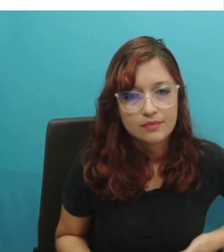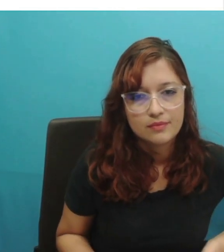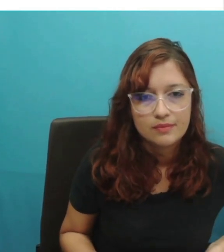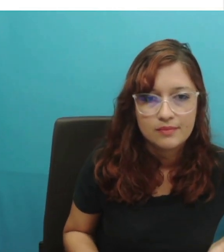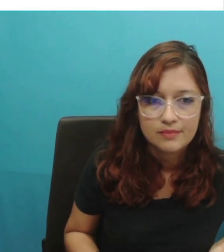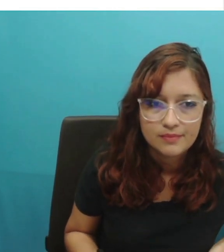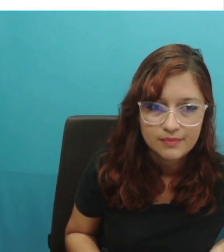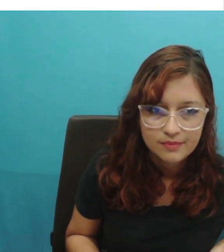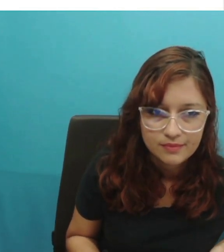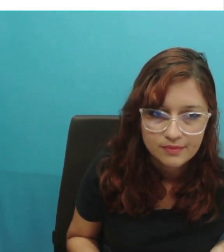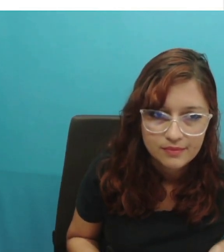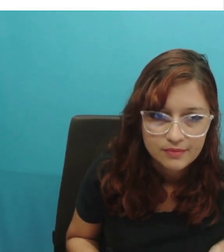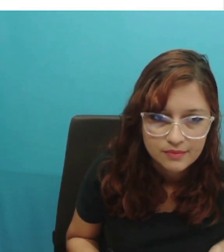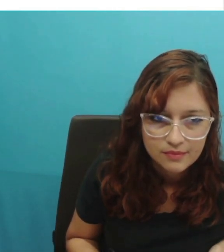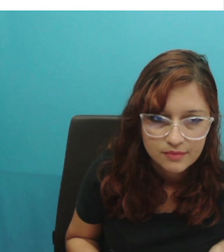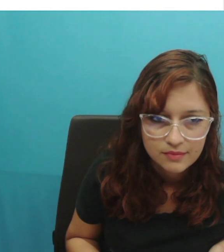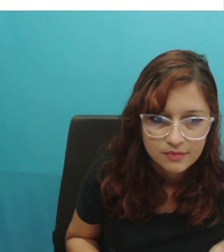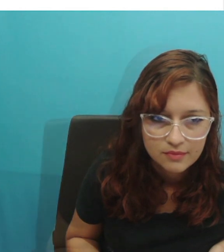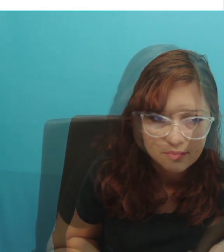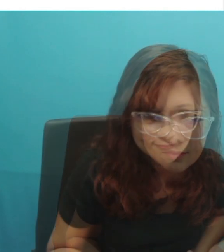frase